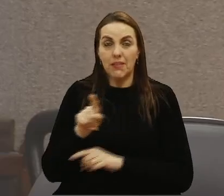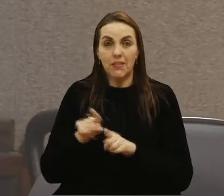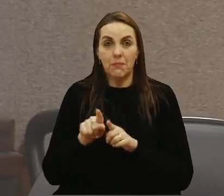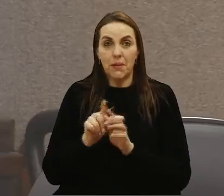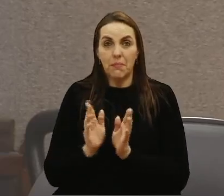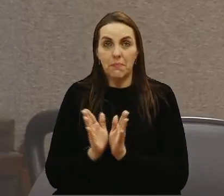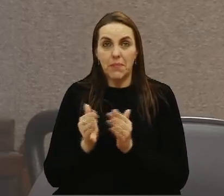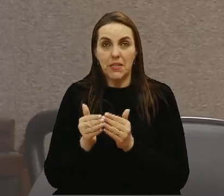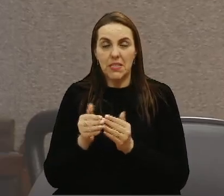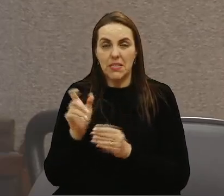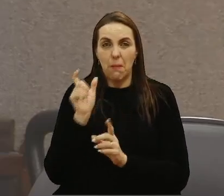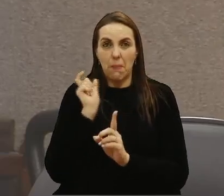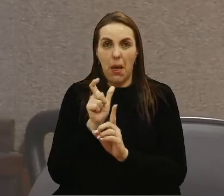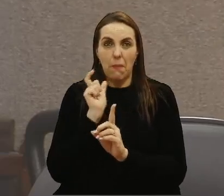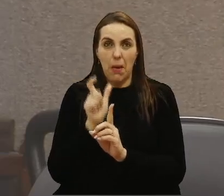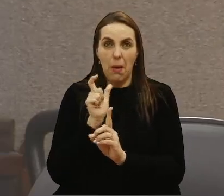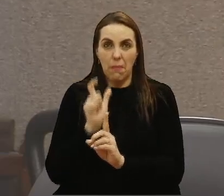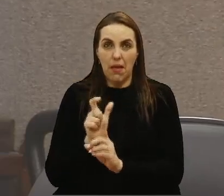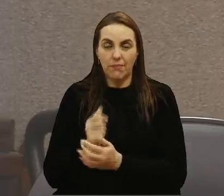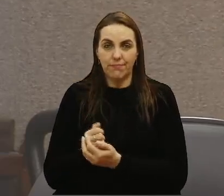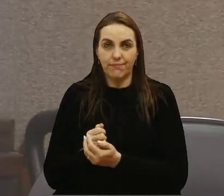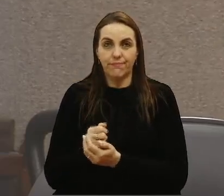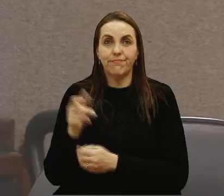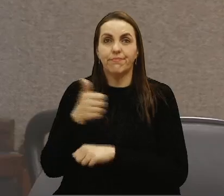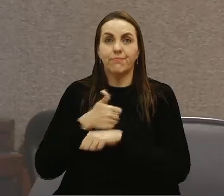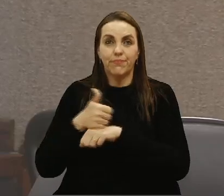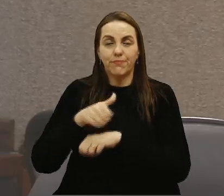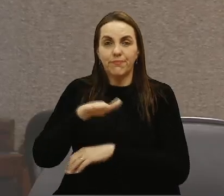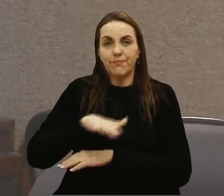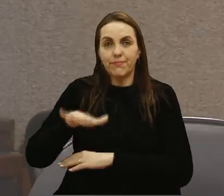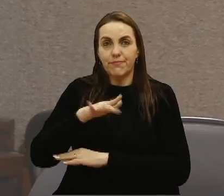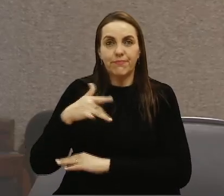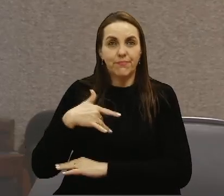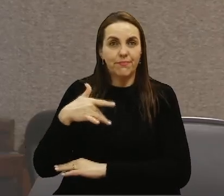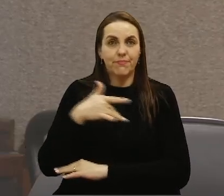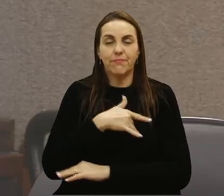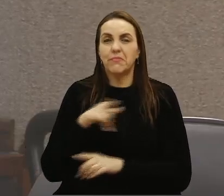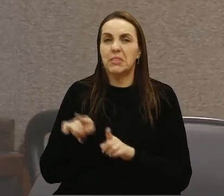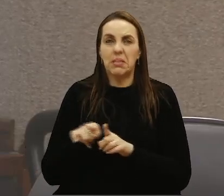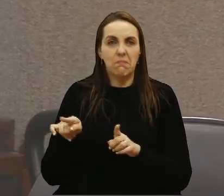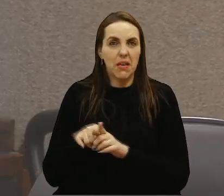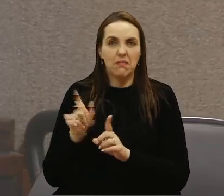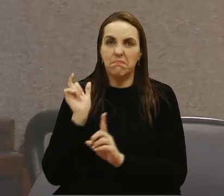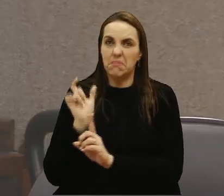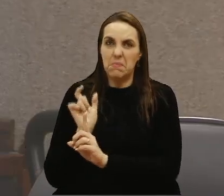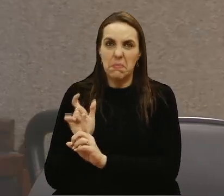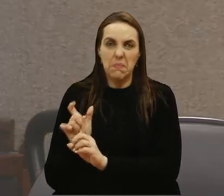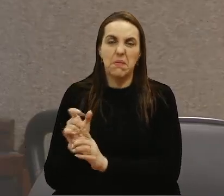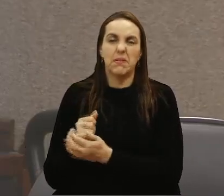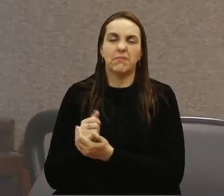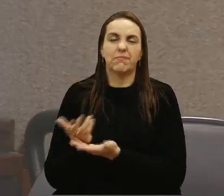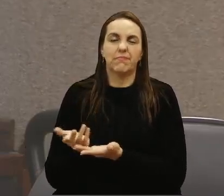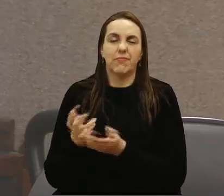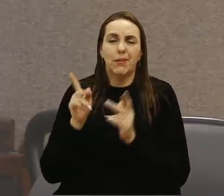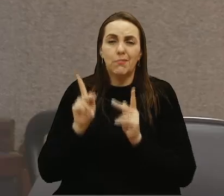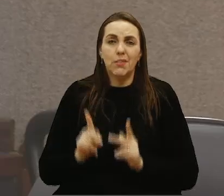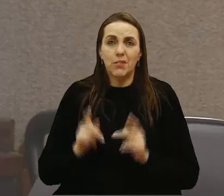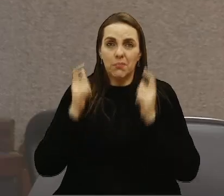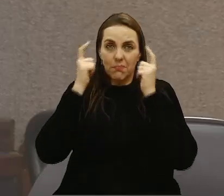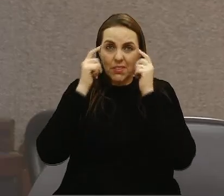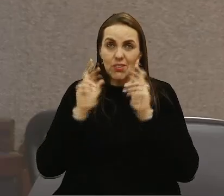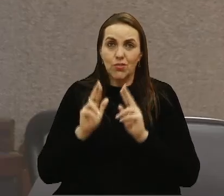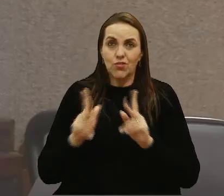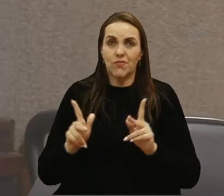estão sendo linchados, com profissionais da saúde sendo linchados, com pessoas simplesmente porque pensa